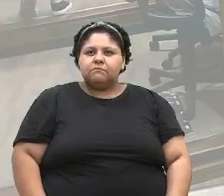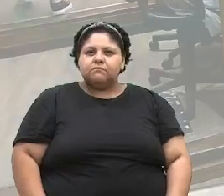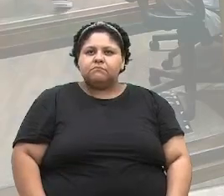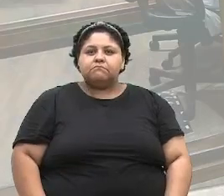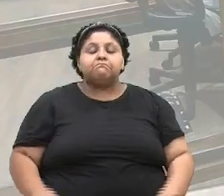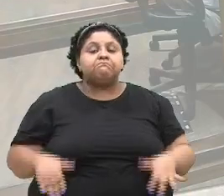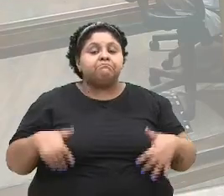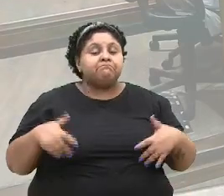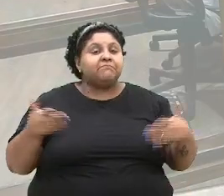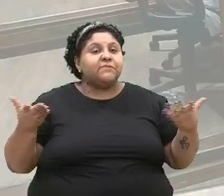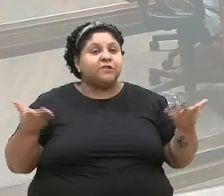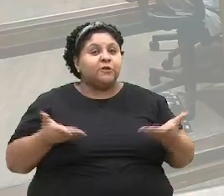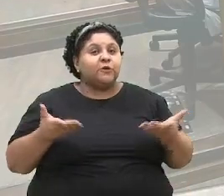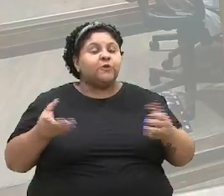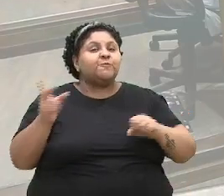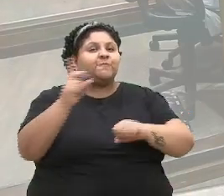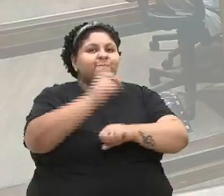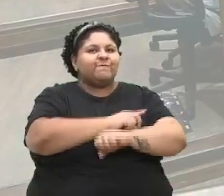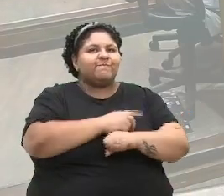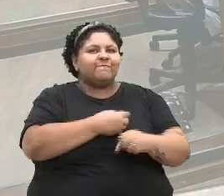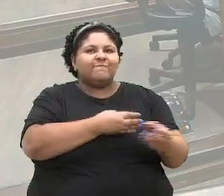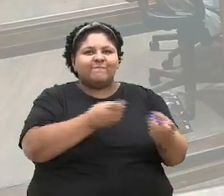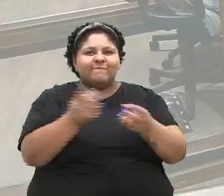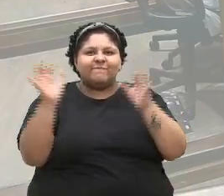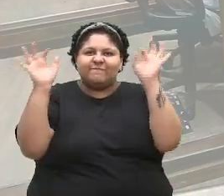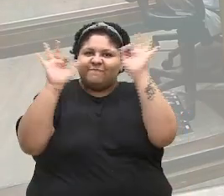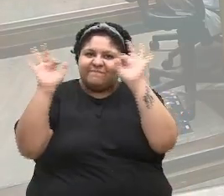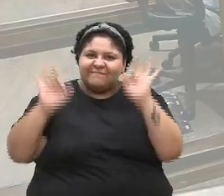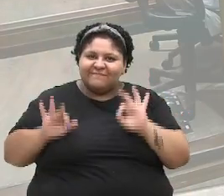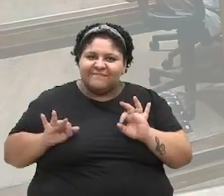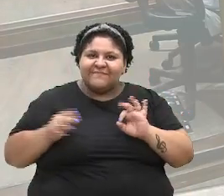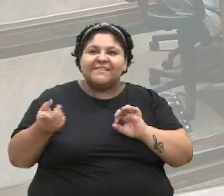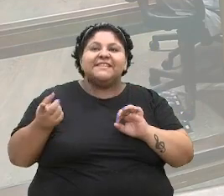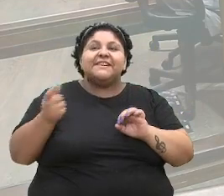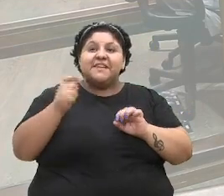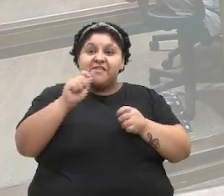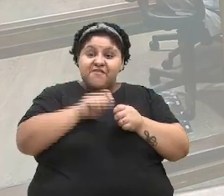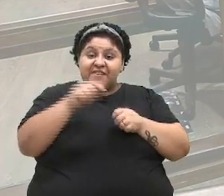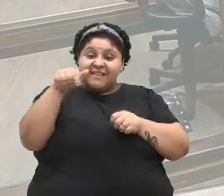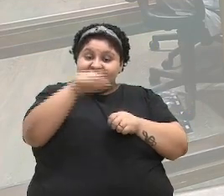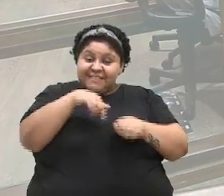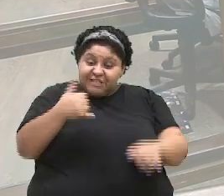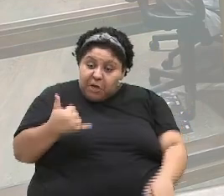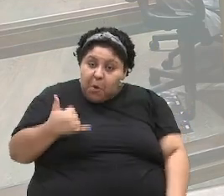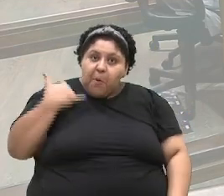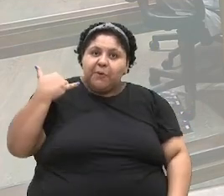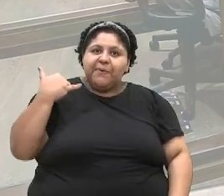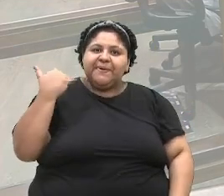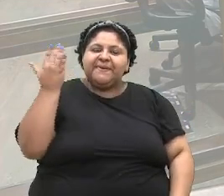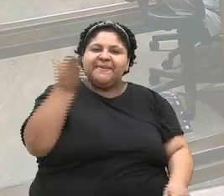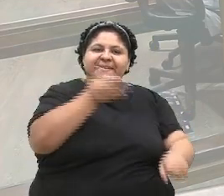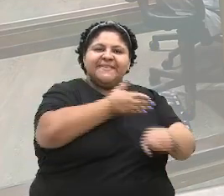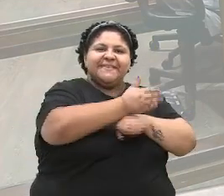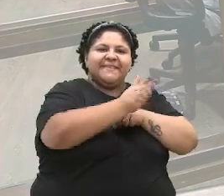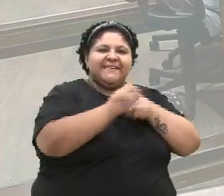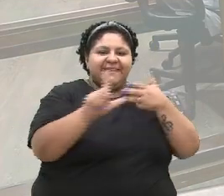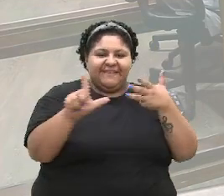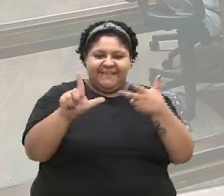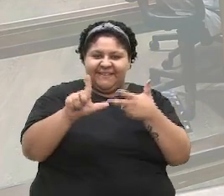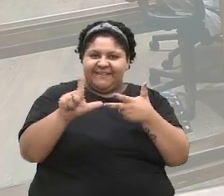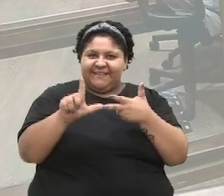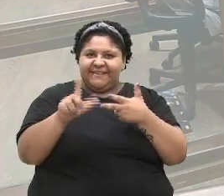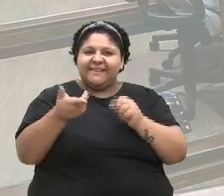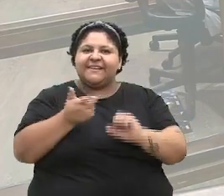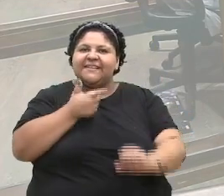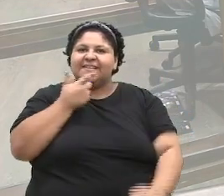Bom, hoje é sem dúvida um dia muito alegre, um desses dias que faz com que a gente tenha orgulho, né, de participar desse legislativo e